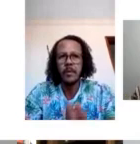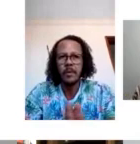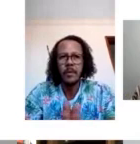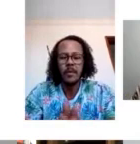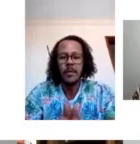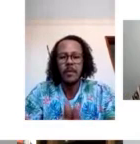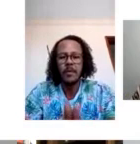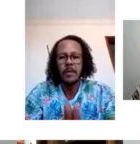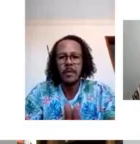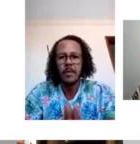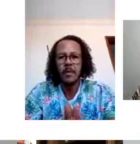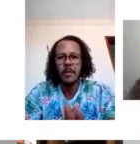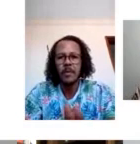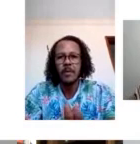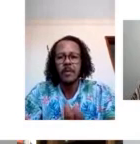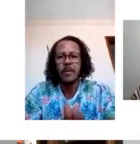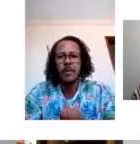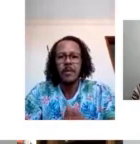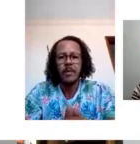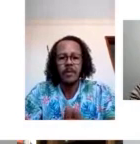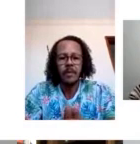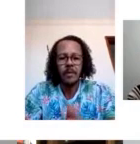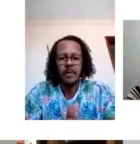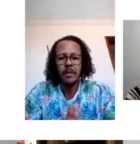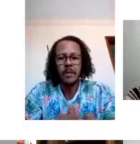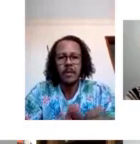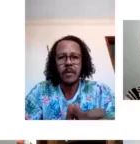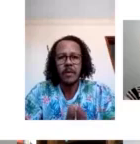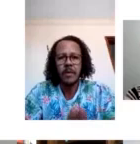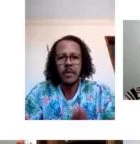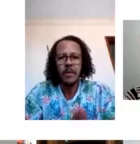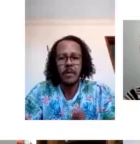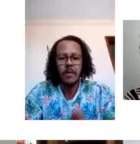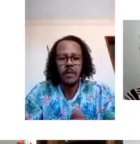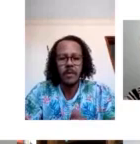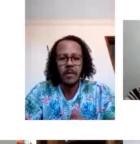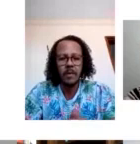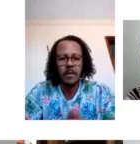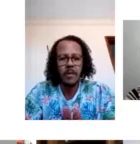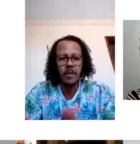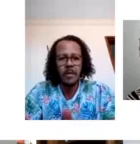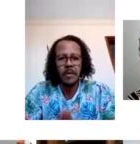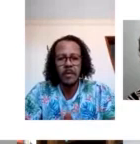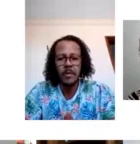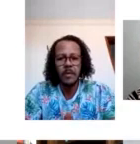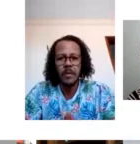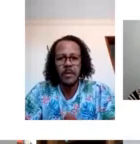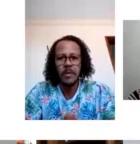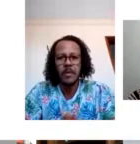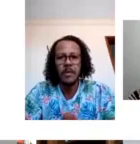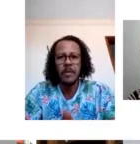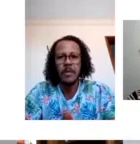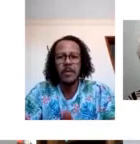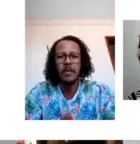ele fizesse os reparos, como também tivemos acesso, né, ainda que somente como ouvintes, mas foi de muita valia a participação